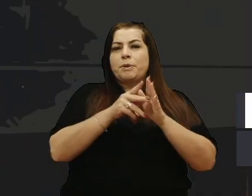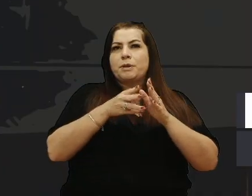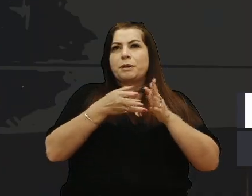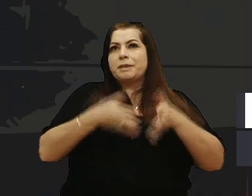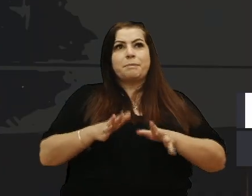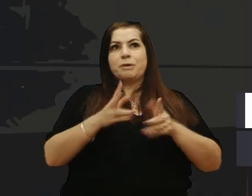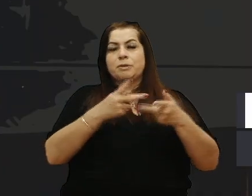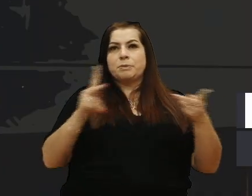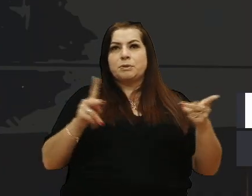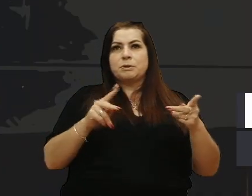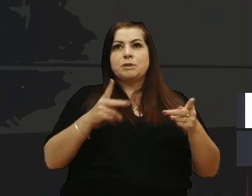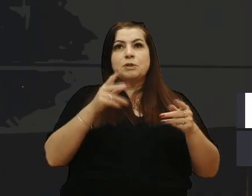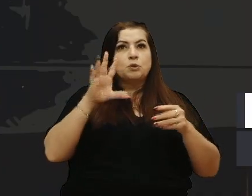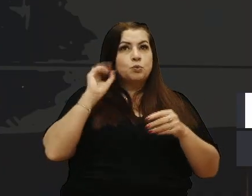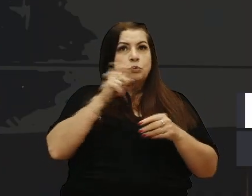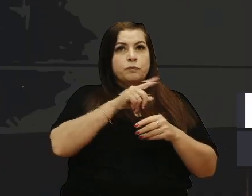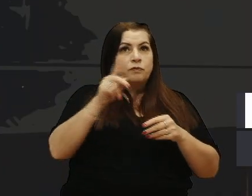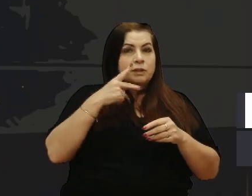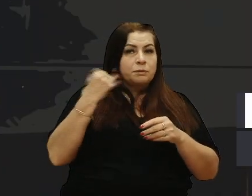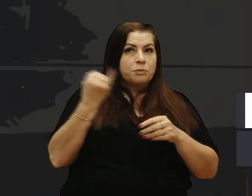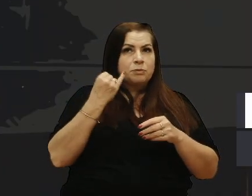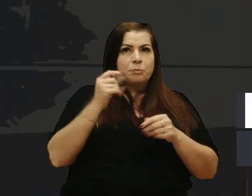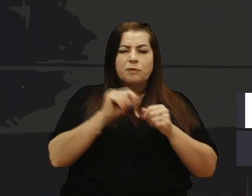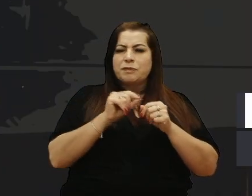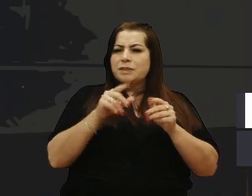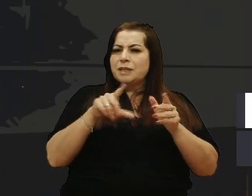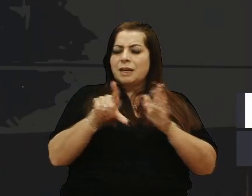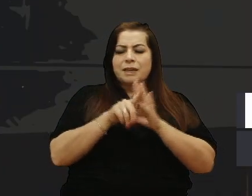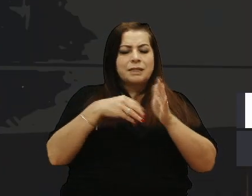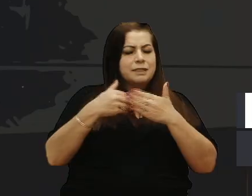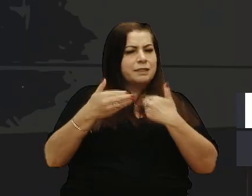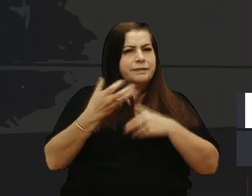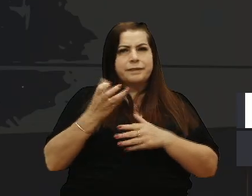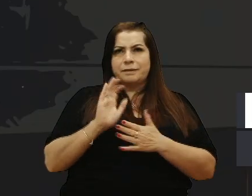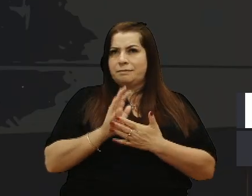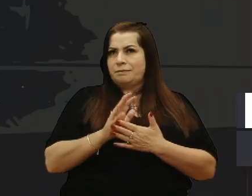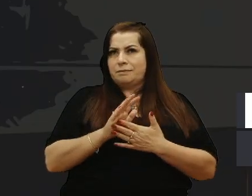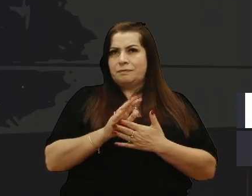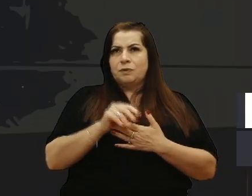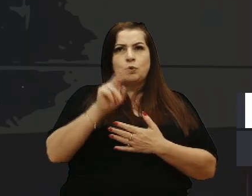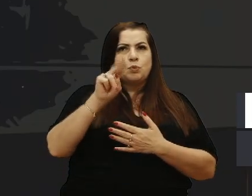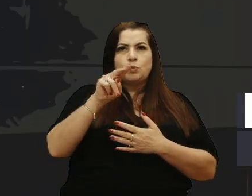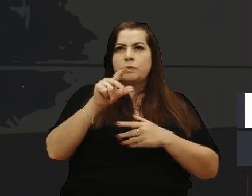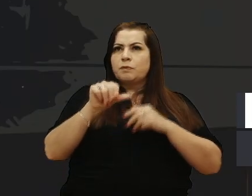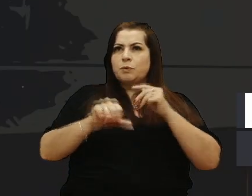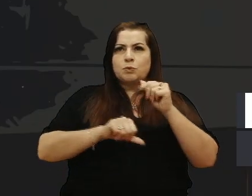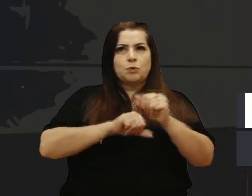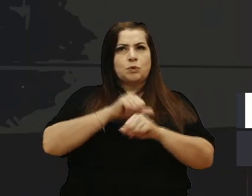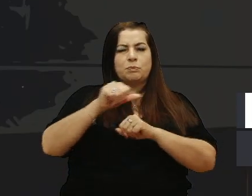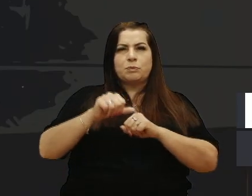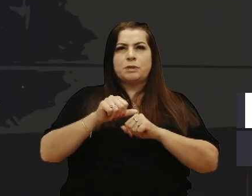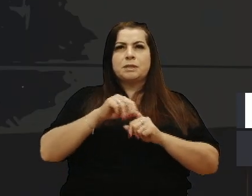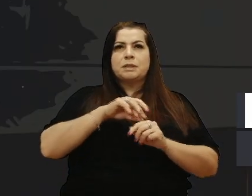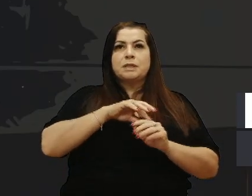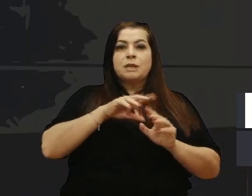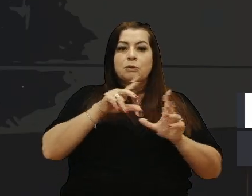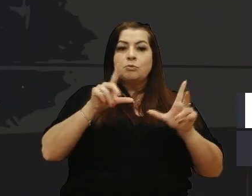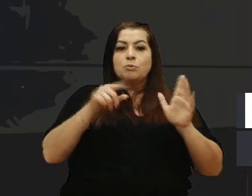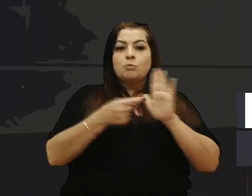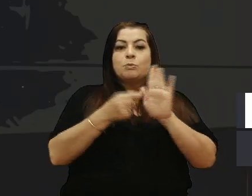vou dizer porque é importante. Vocês podem fazer a lei que vocês quiserem. Vocês nunca vão transformar um leão num